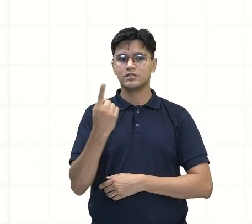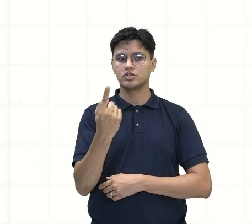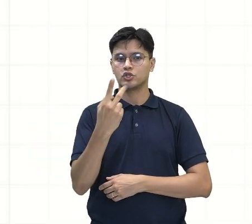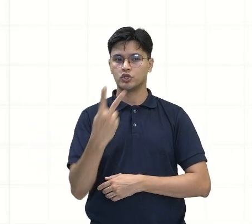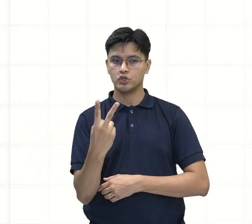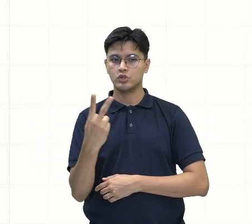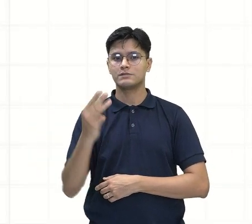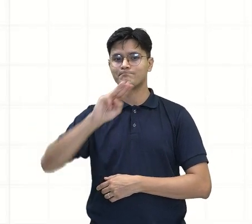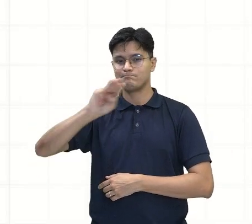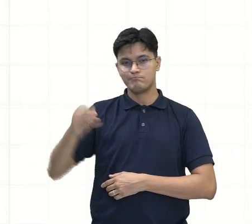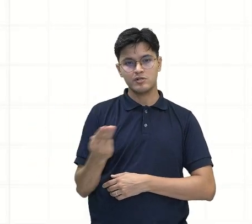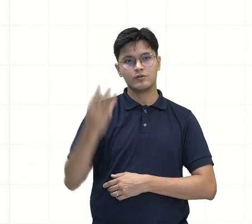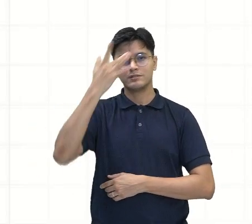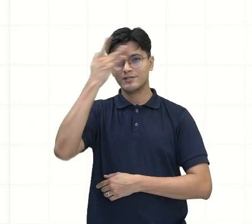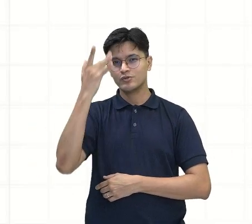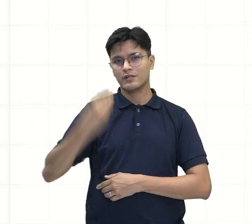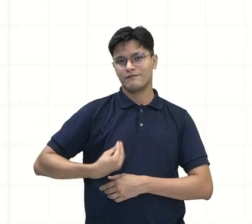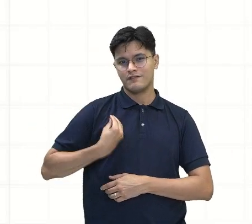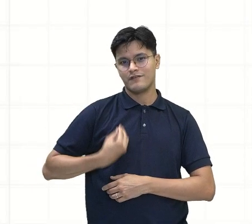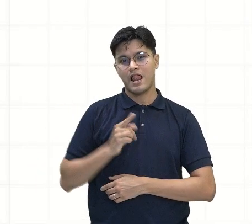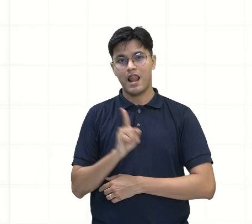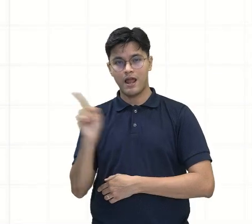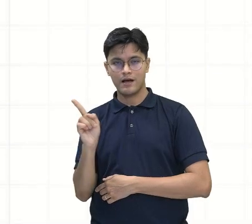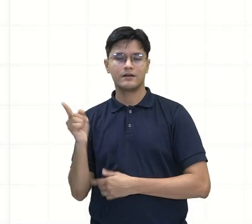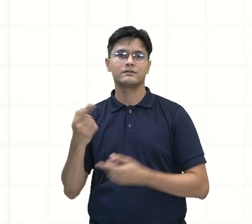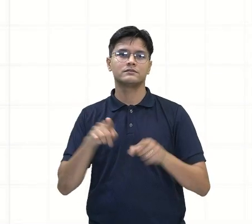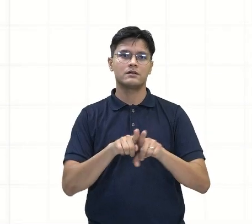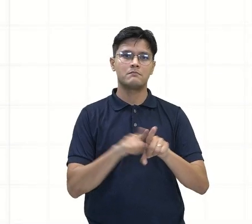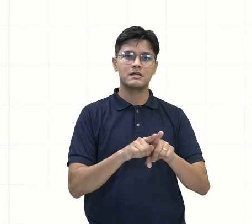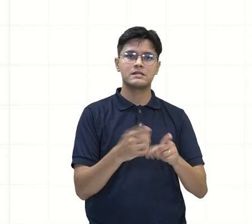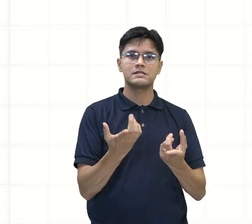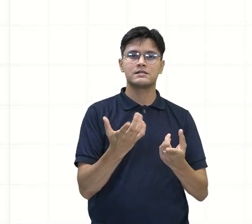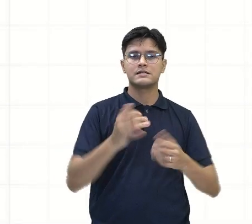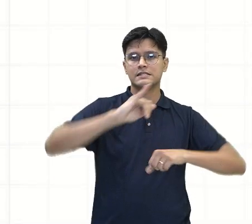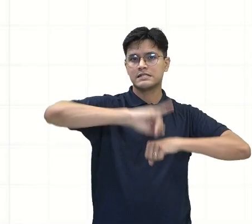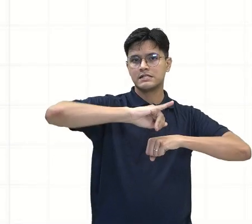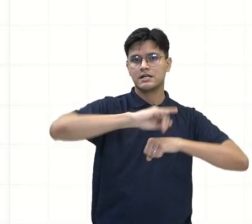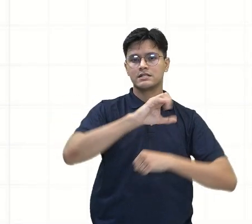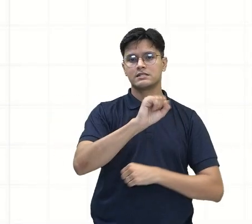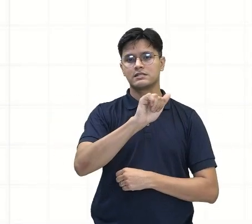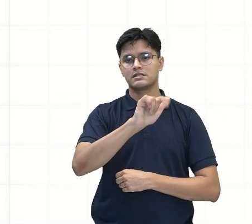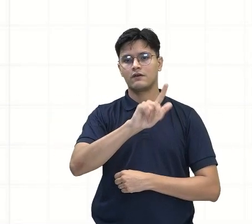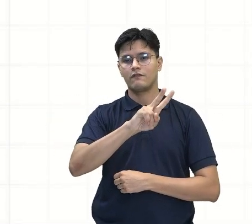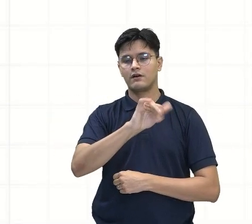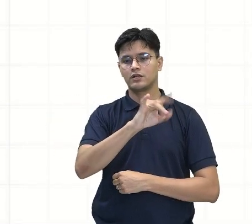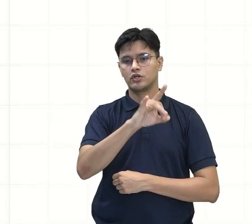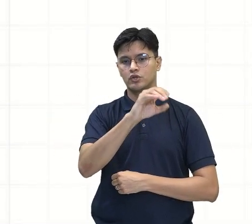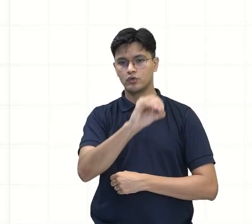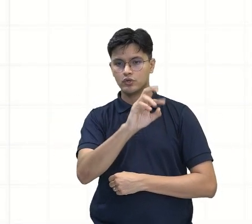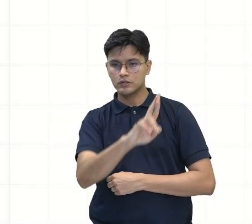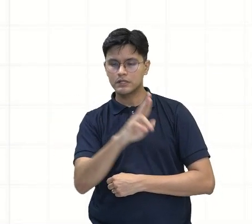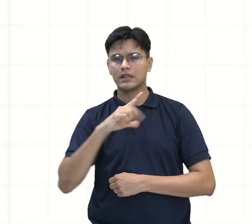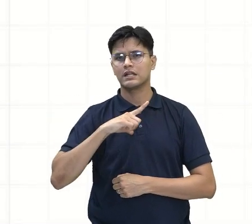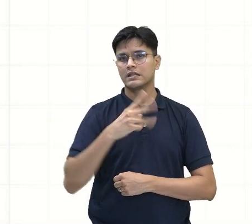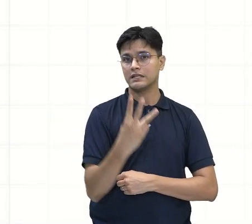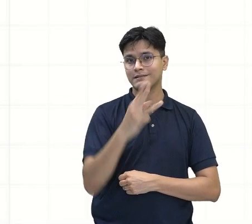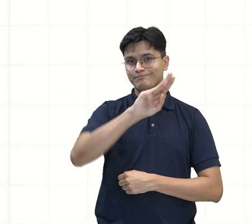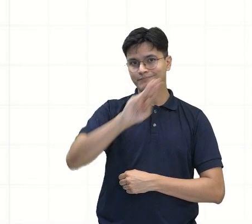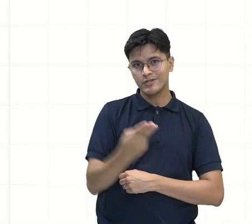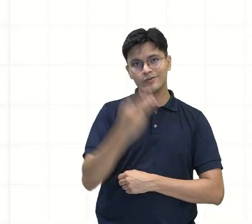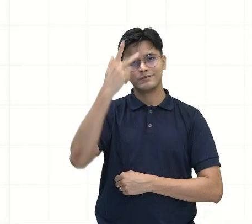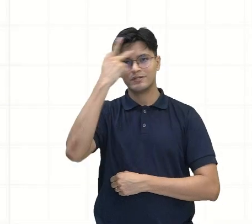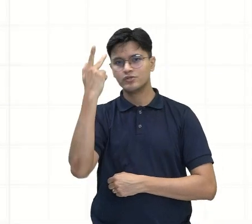3 milhões de habitantes. A região metropolitana de São Paulo tinha cerca